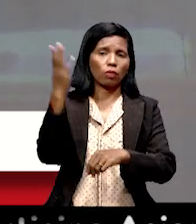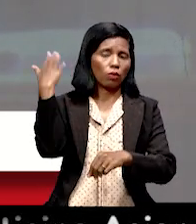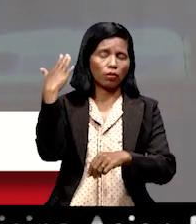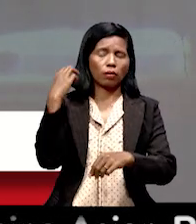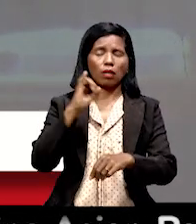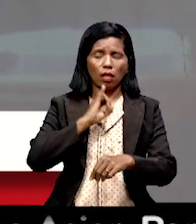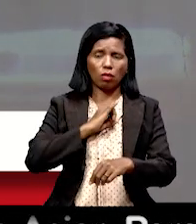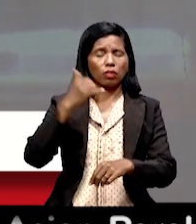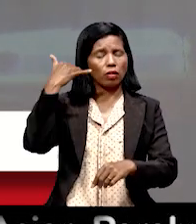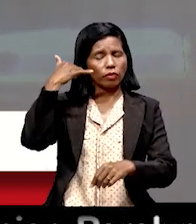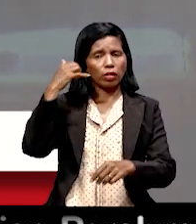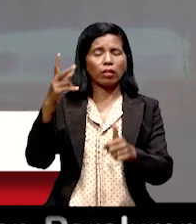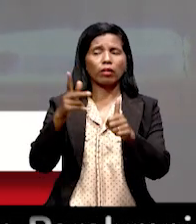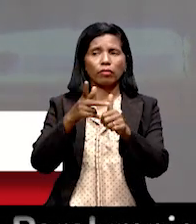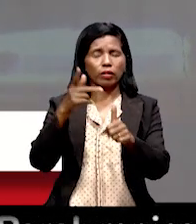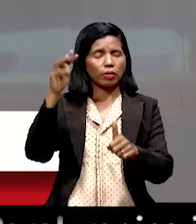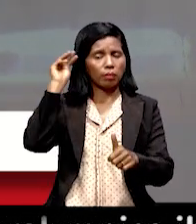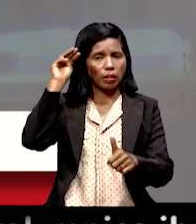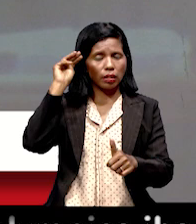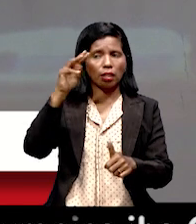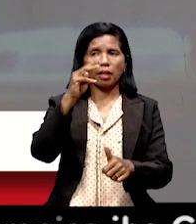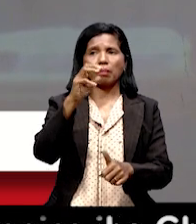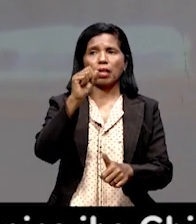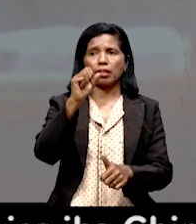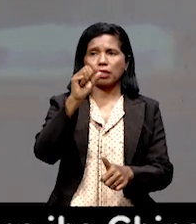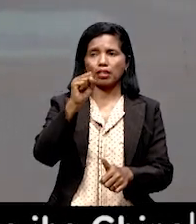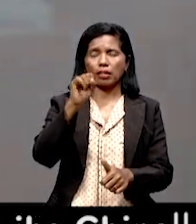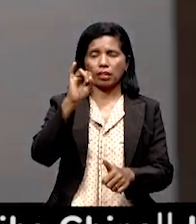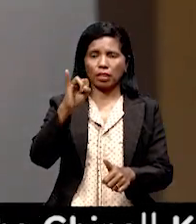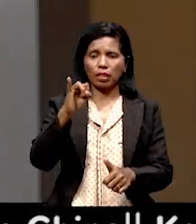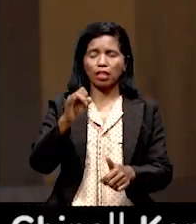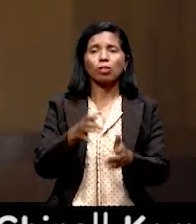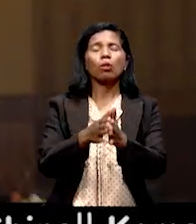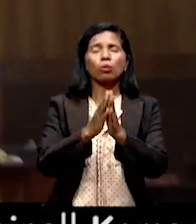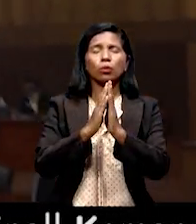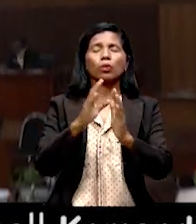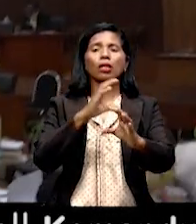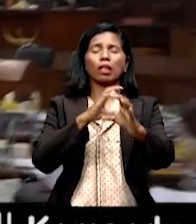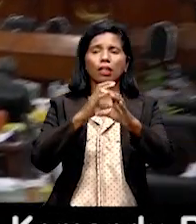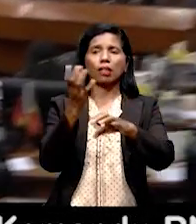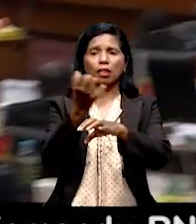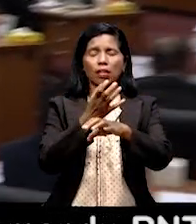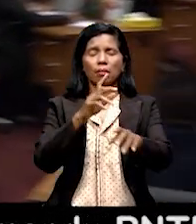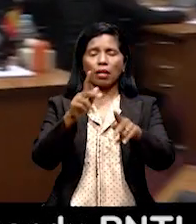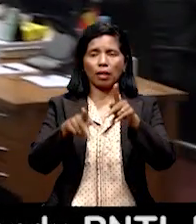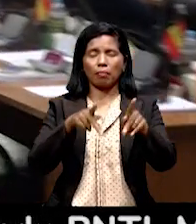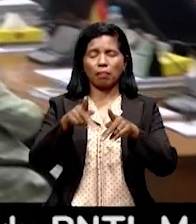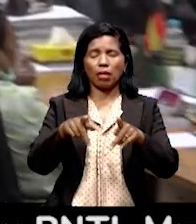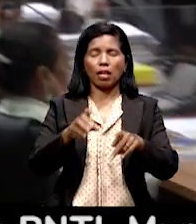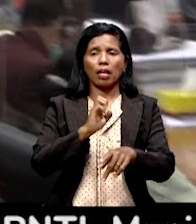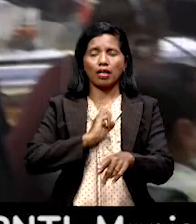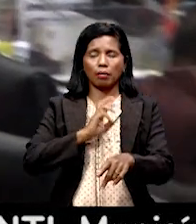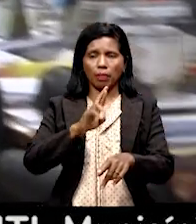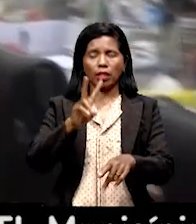vice-ministra social husu karu funerário tamba população ermera rua mate iha hospital